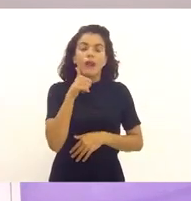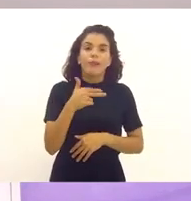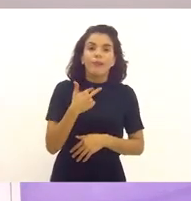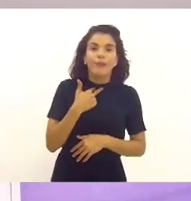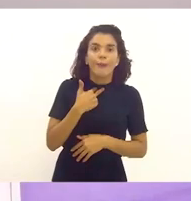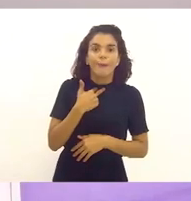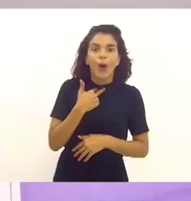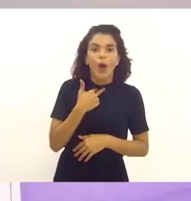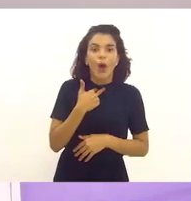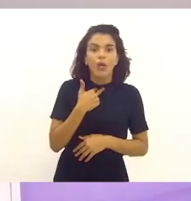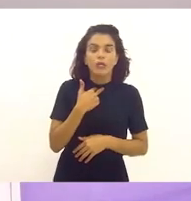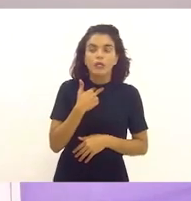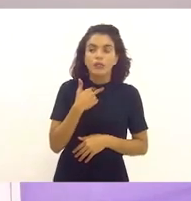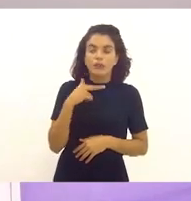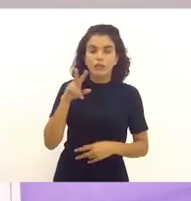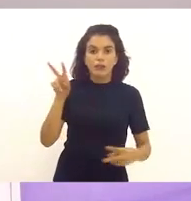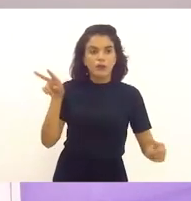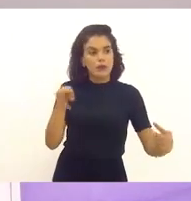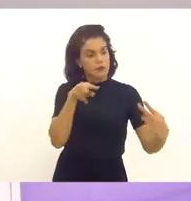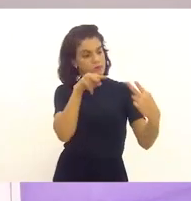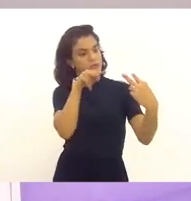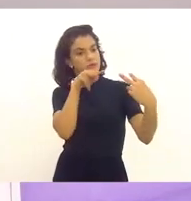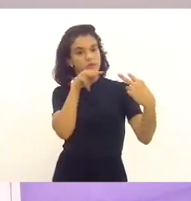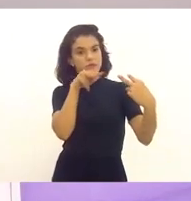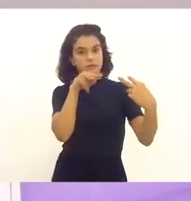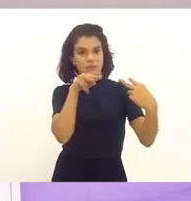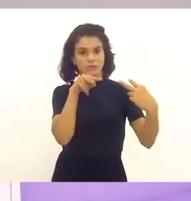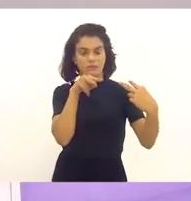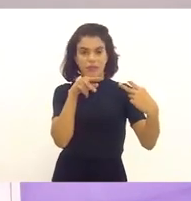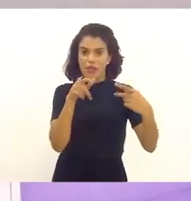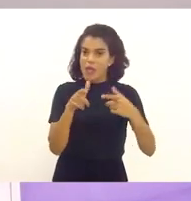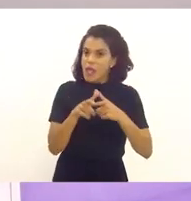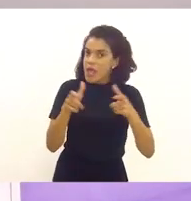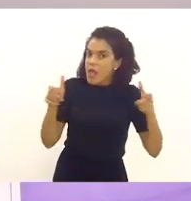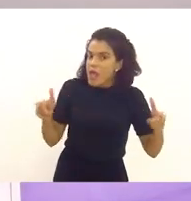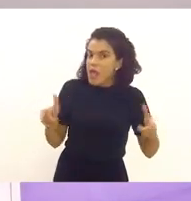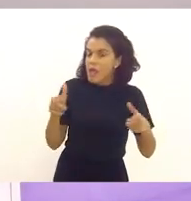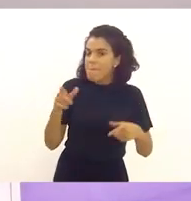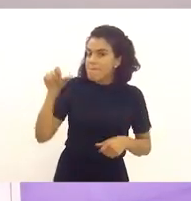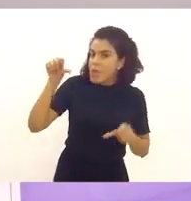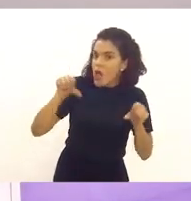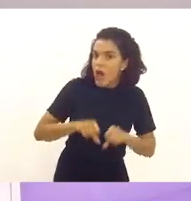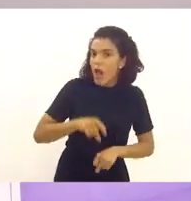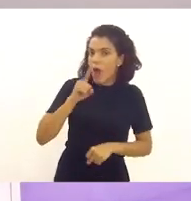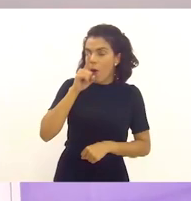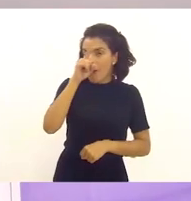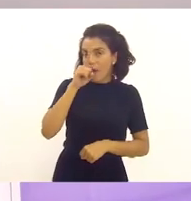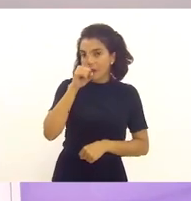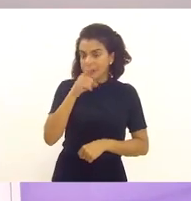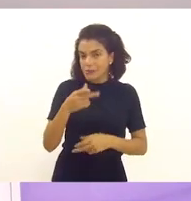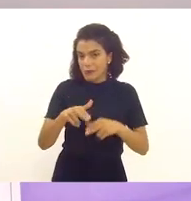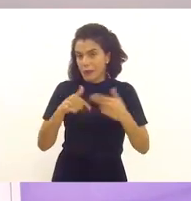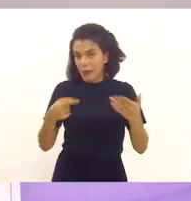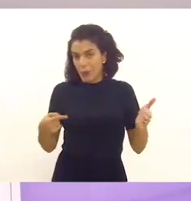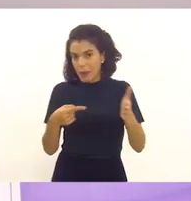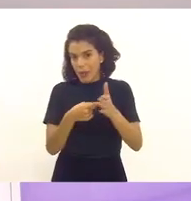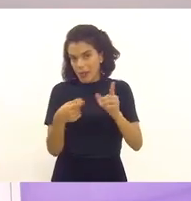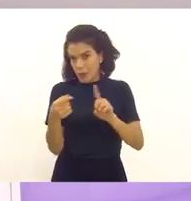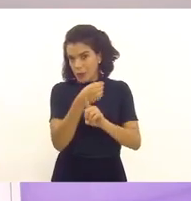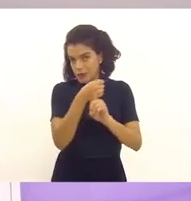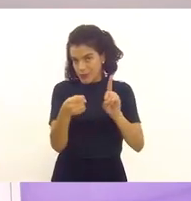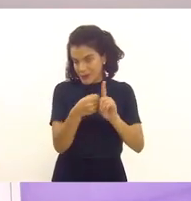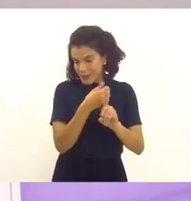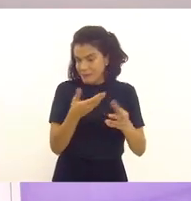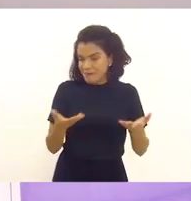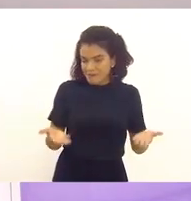ser encarada de duas formas e aumentar os riscos dela diante de uma denúncia eh do seu